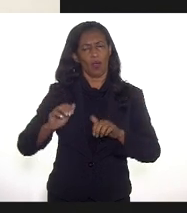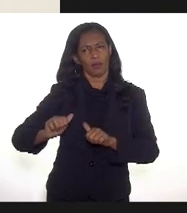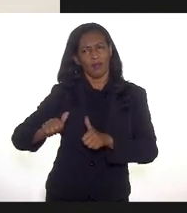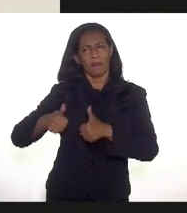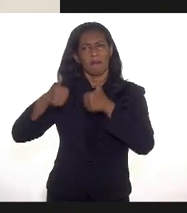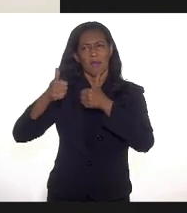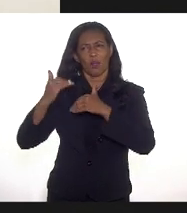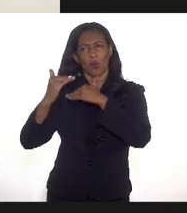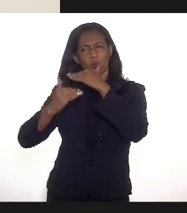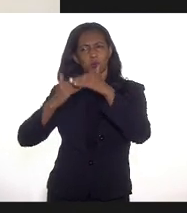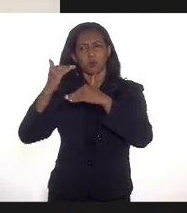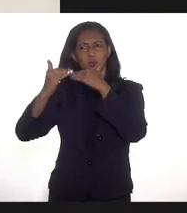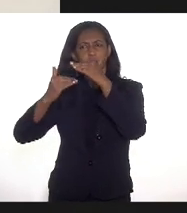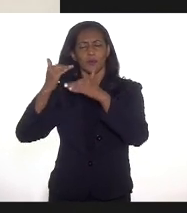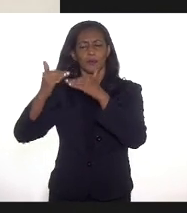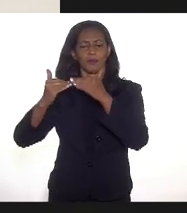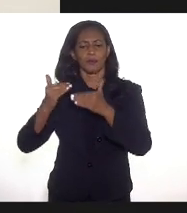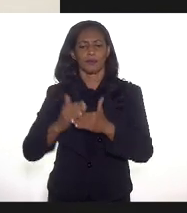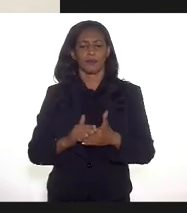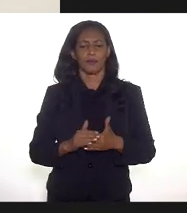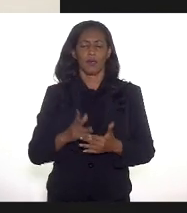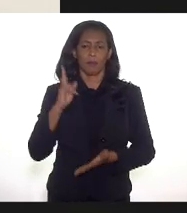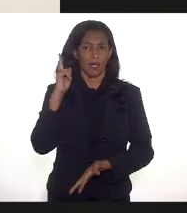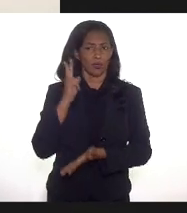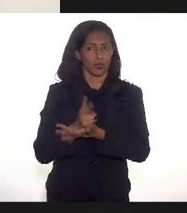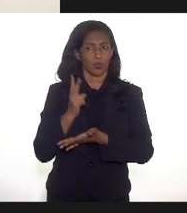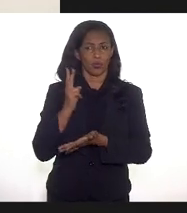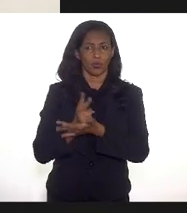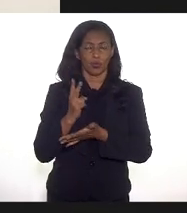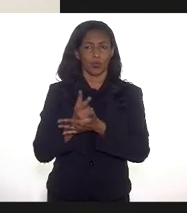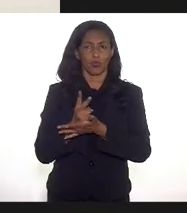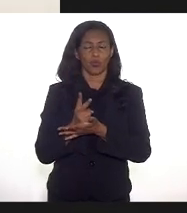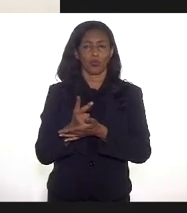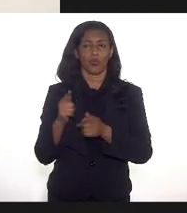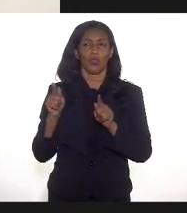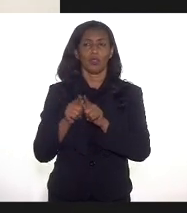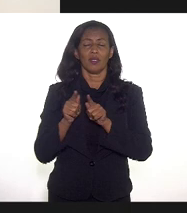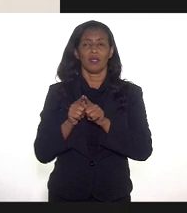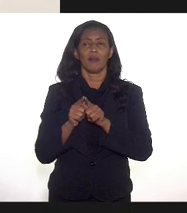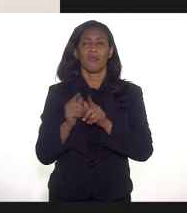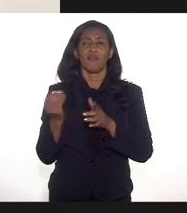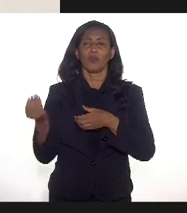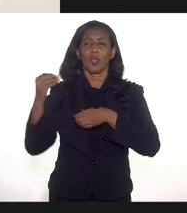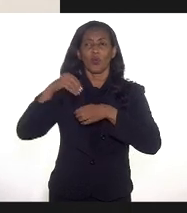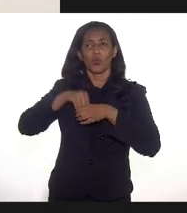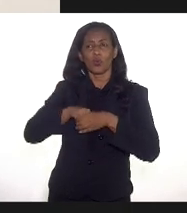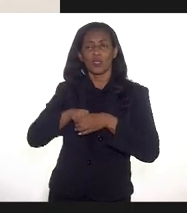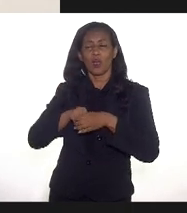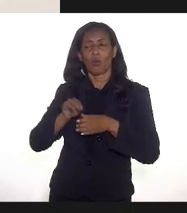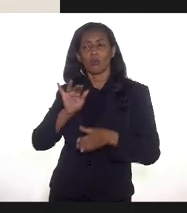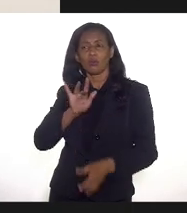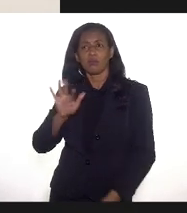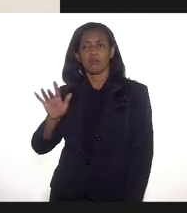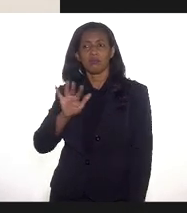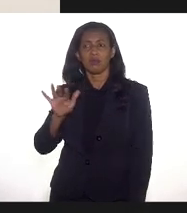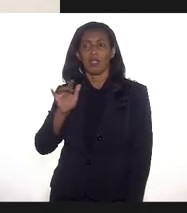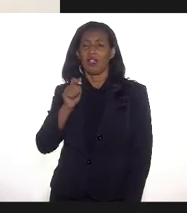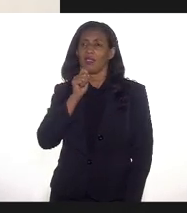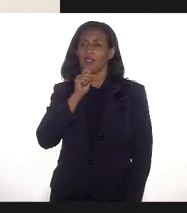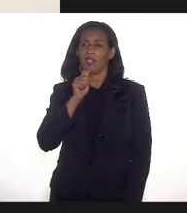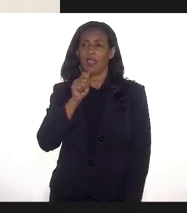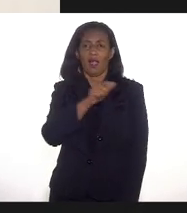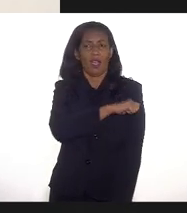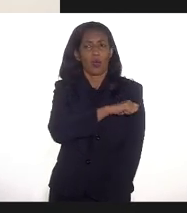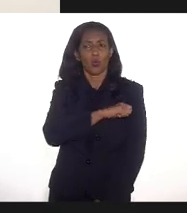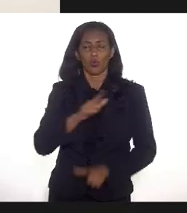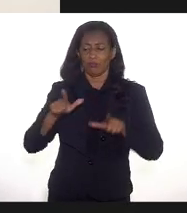Google for Education, mas continuamos com o problema da inclusão digital, né? Temos alunos aí que não têm acesso, não têm